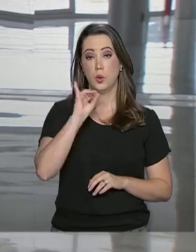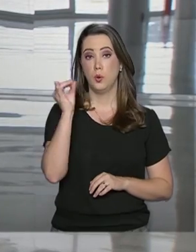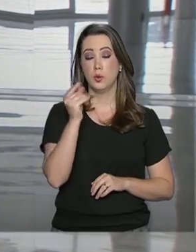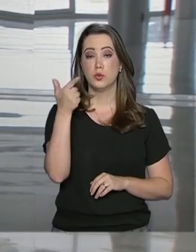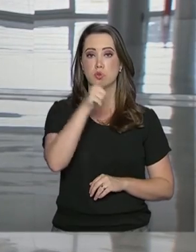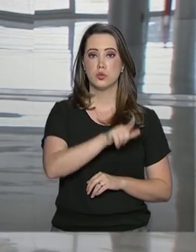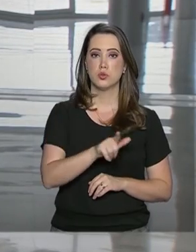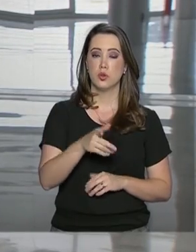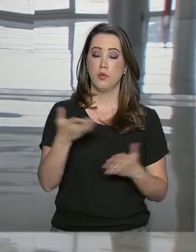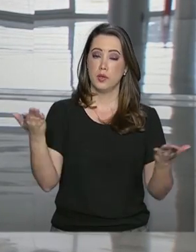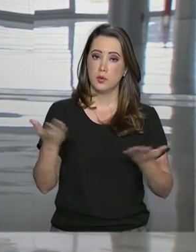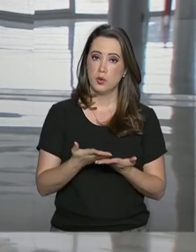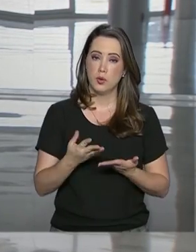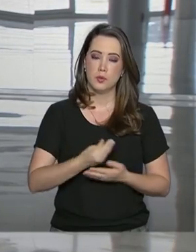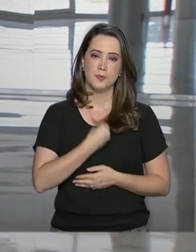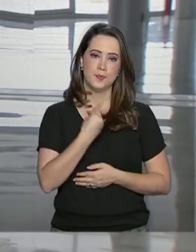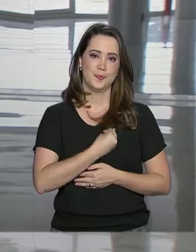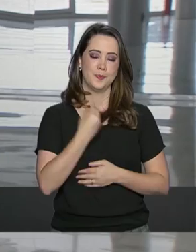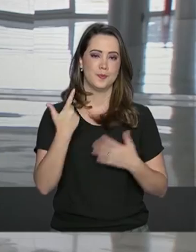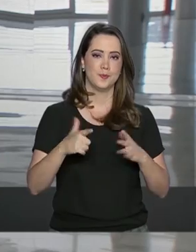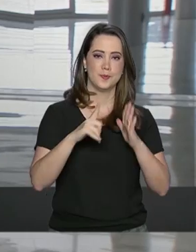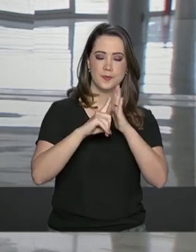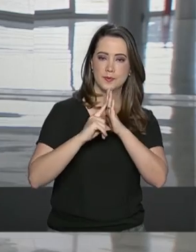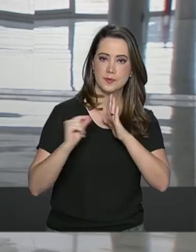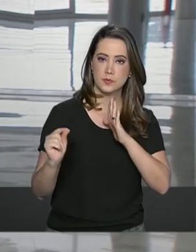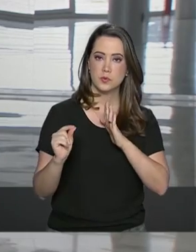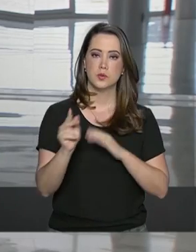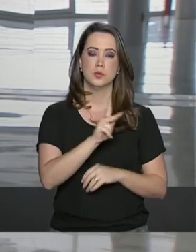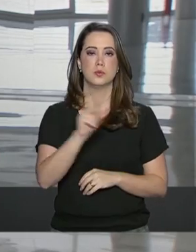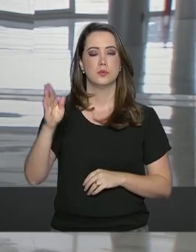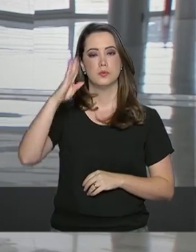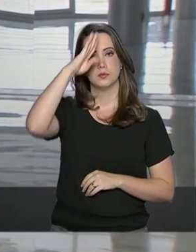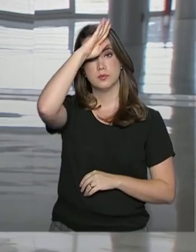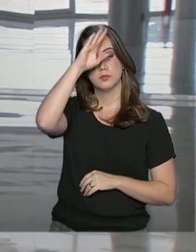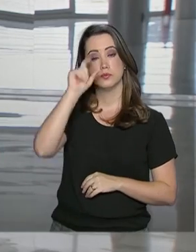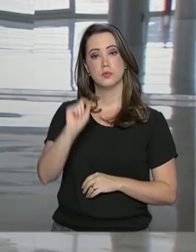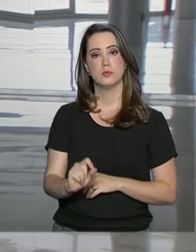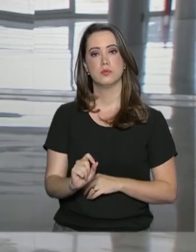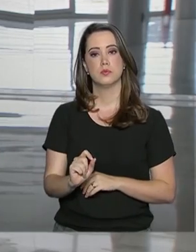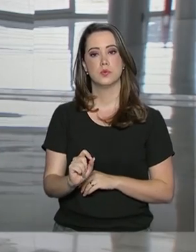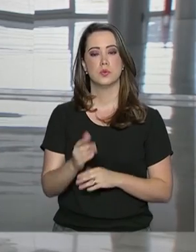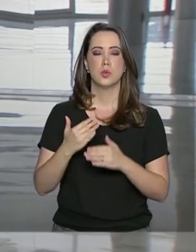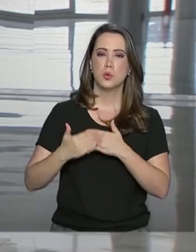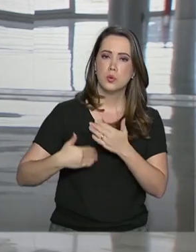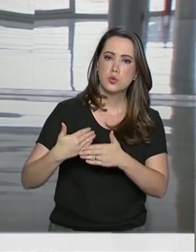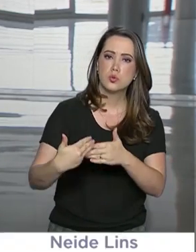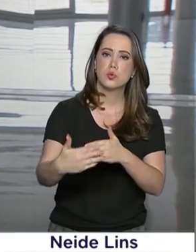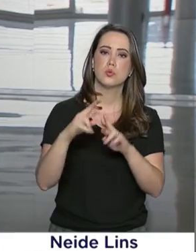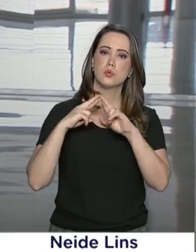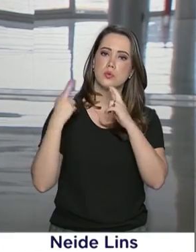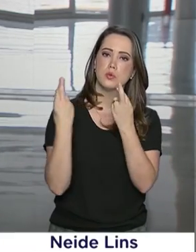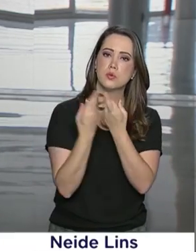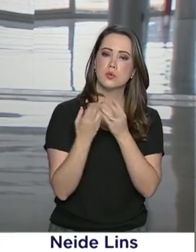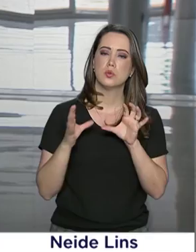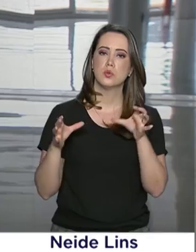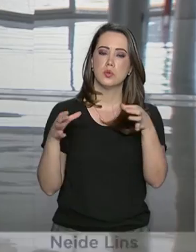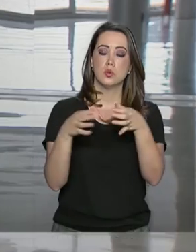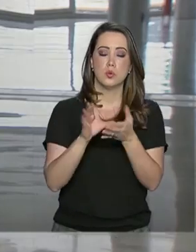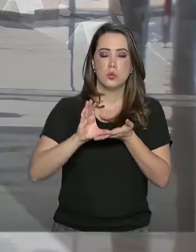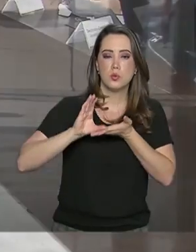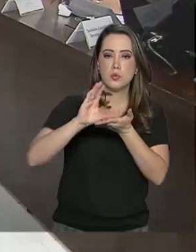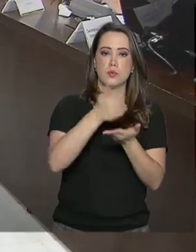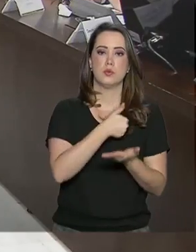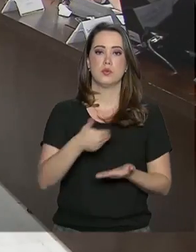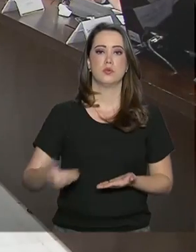Olá, voltamos a falar ao vivo do Palácio do Planalto em Brasília. O presidente Jair Bolsonaro continua reunido no Conselho de